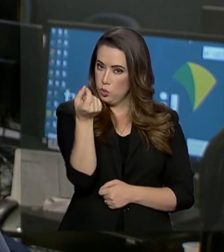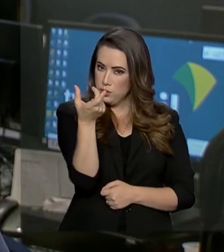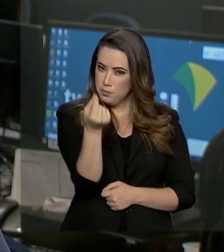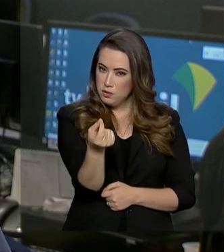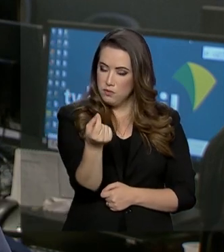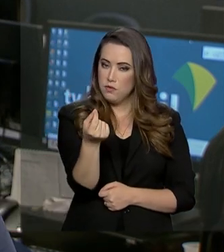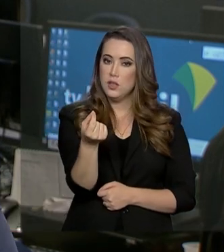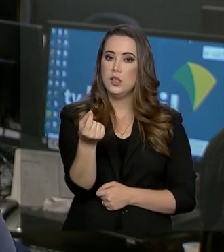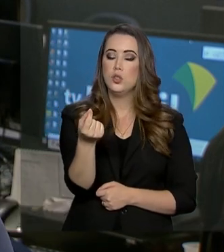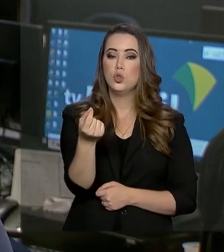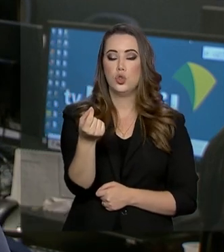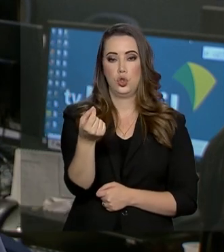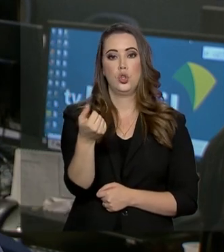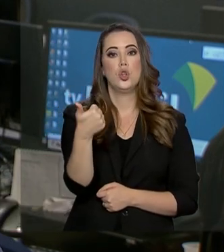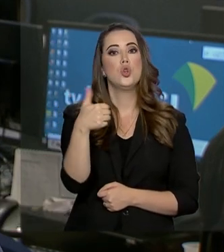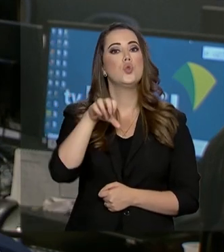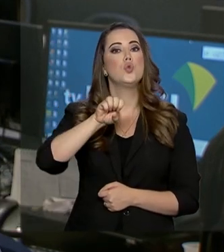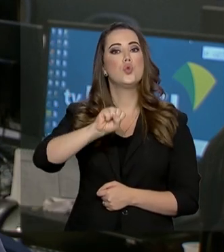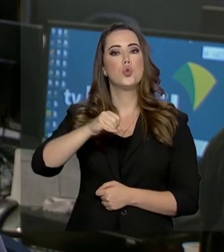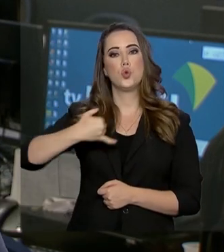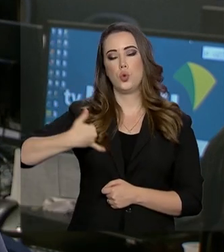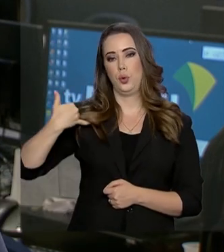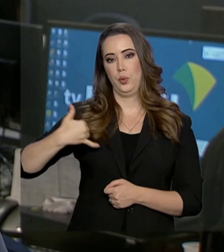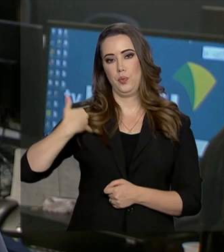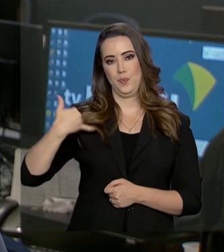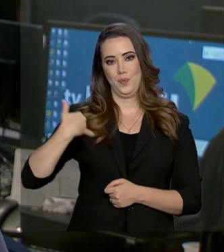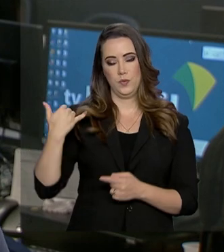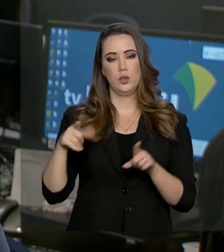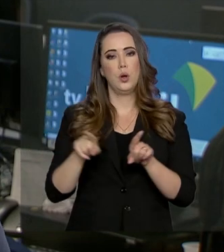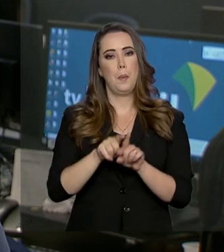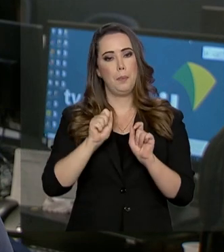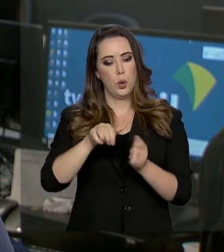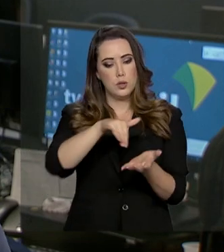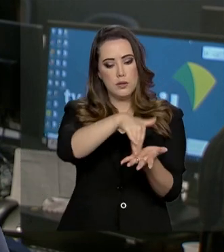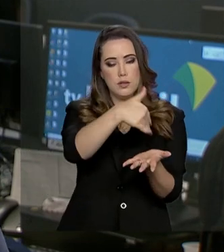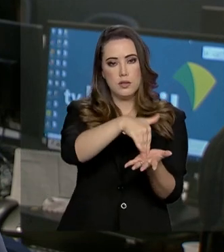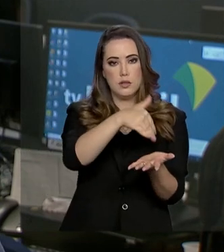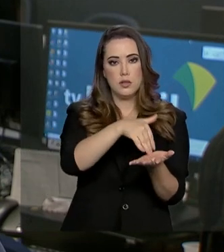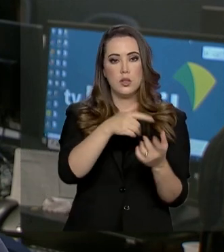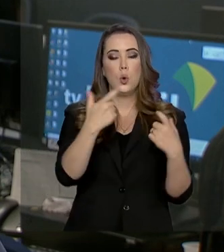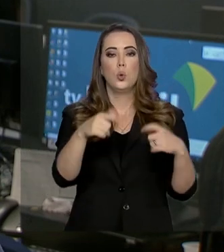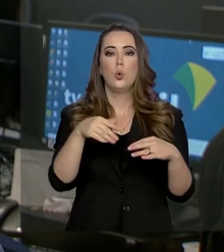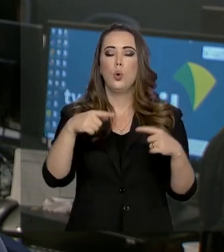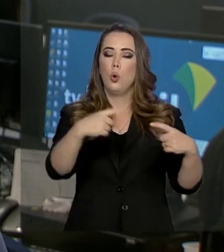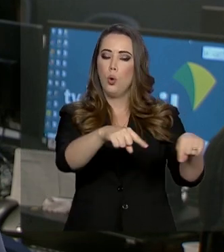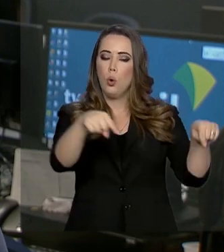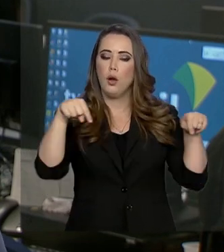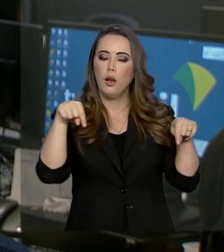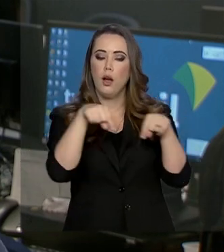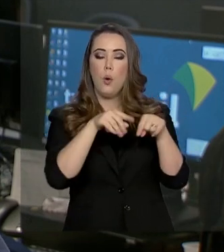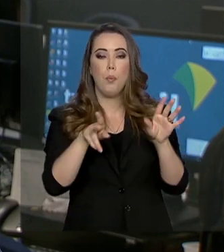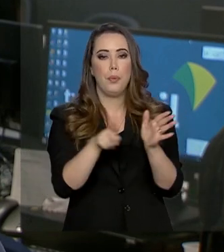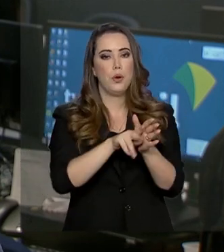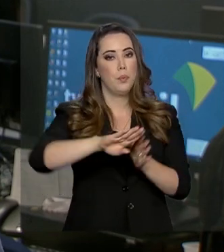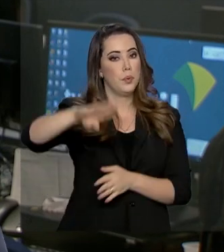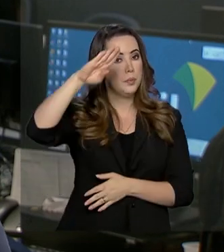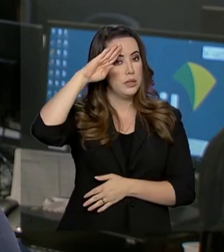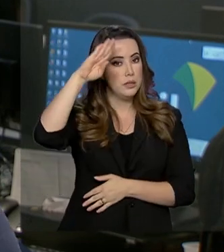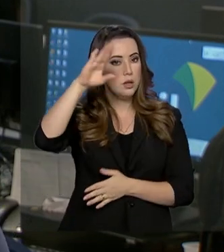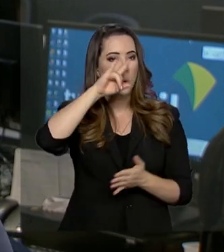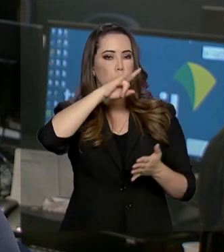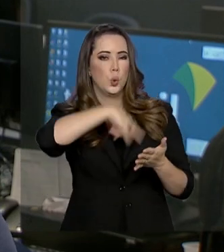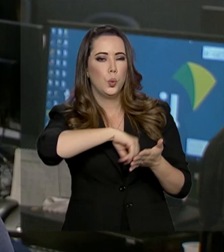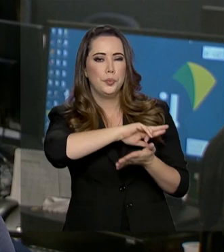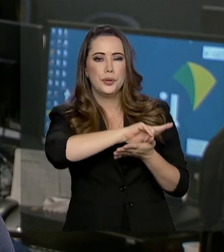em 2020. O alistamento pode ser feito em uma junta de serviço militar, com certidão de nascimento, carteira de identidade ou de